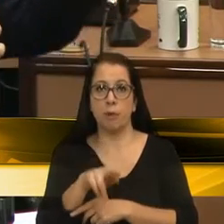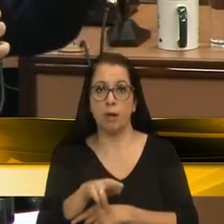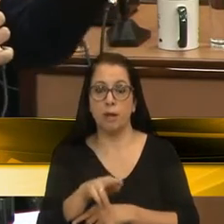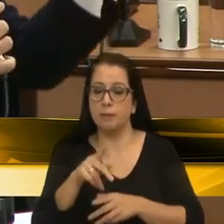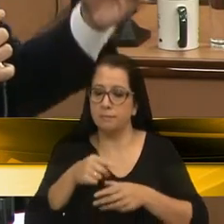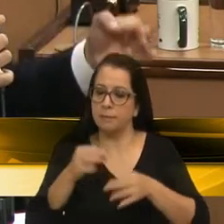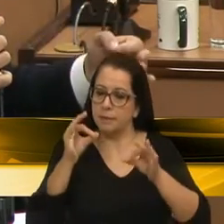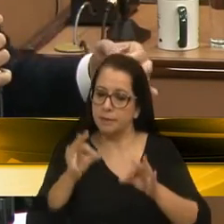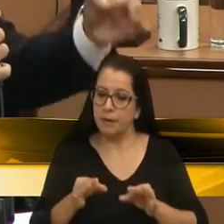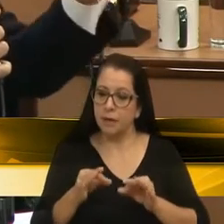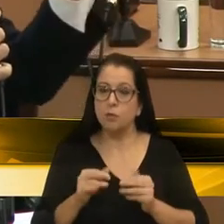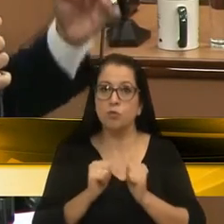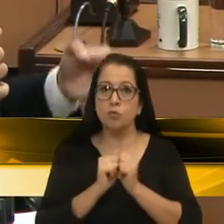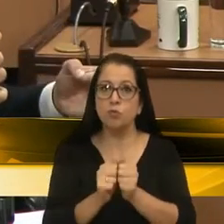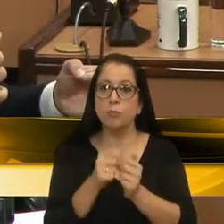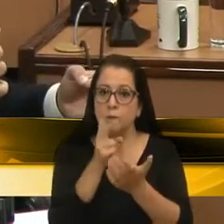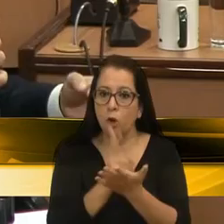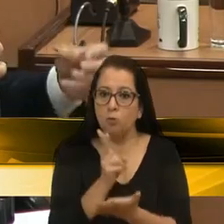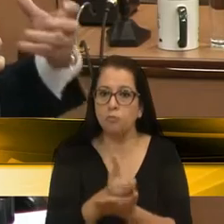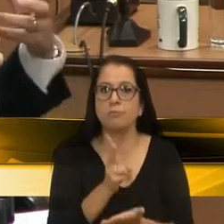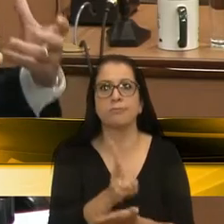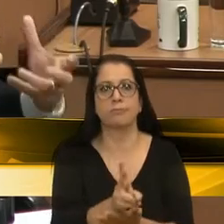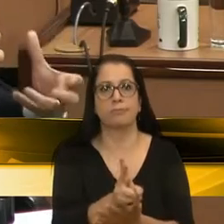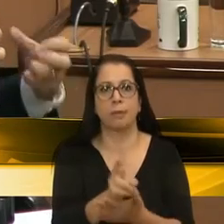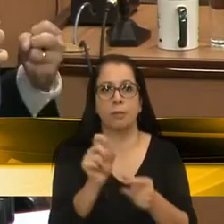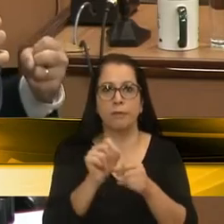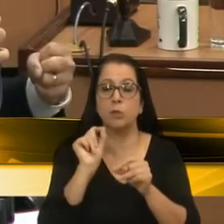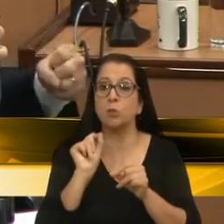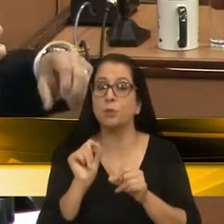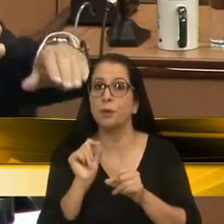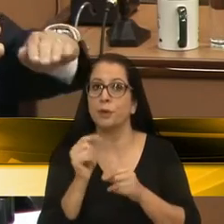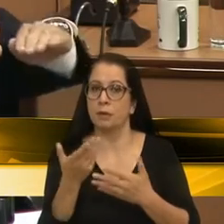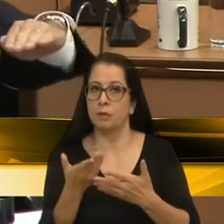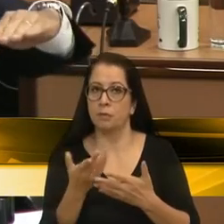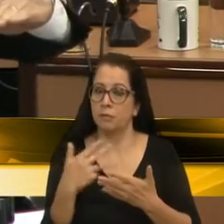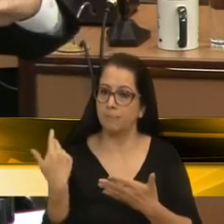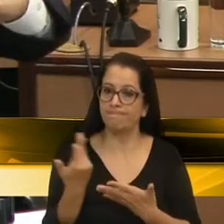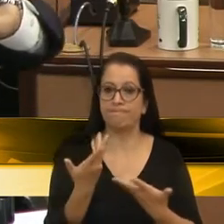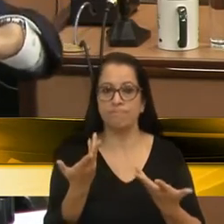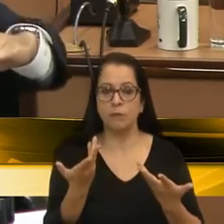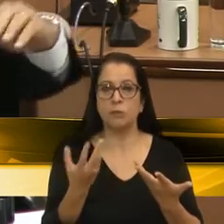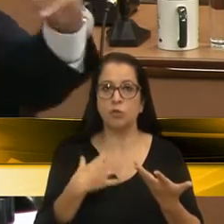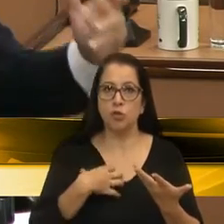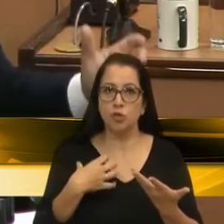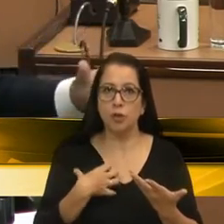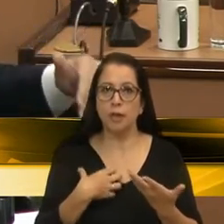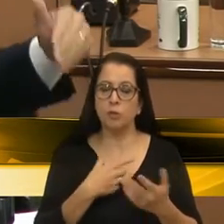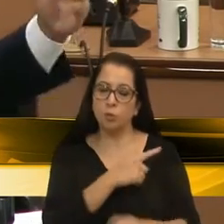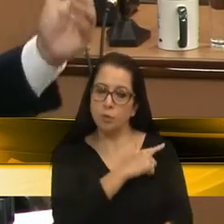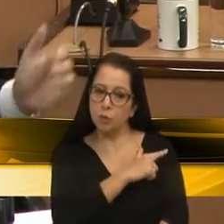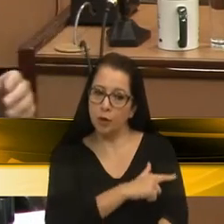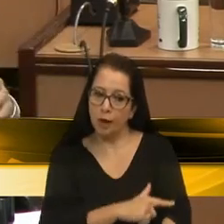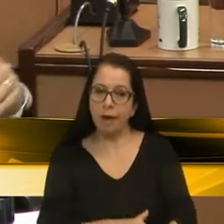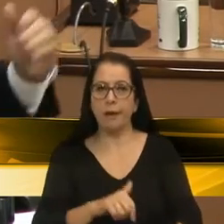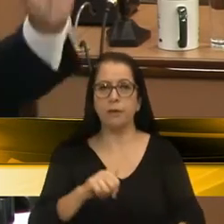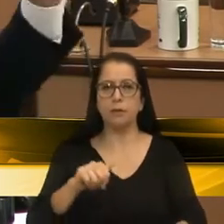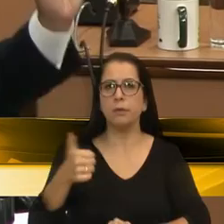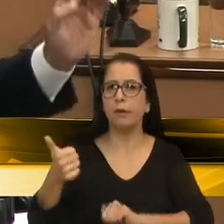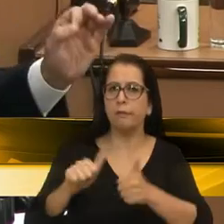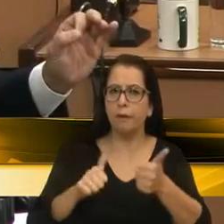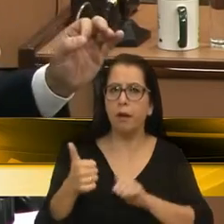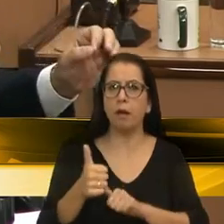forma permanente e contínua para fazer o quê? Nós precisamos, de forma muito educada, qualificada e